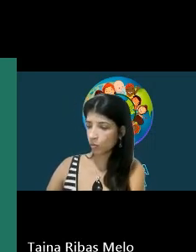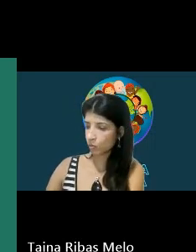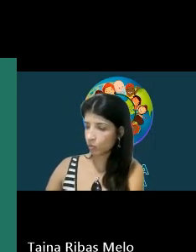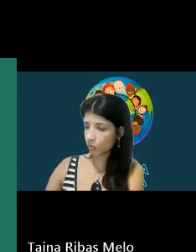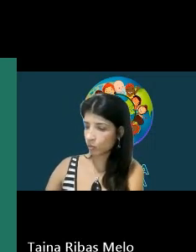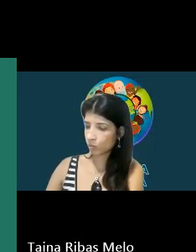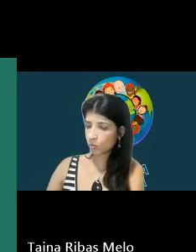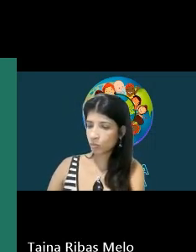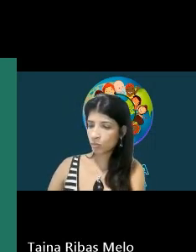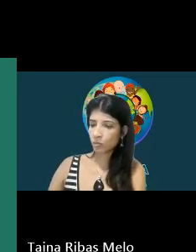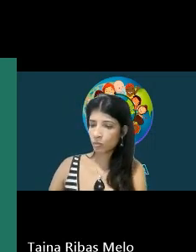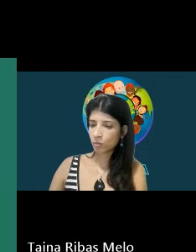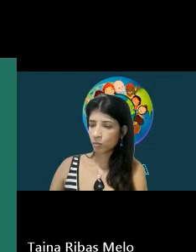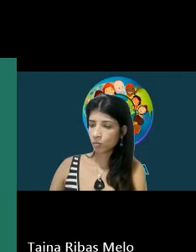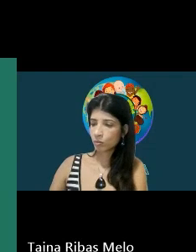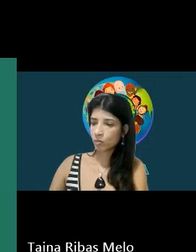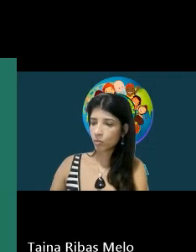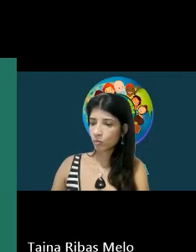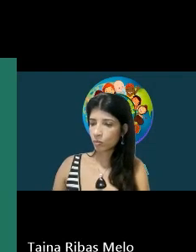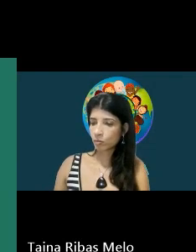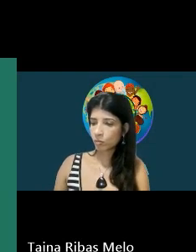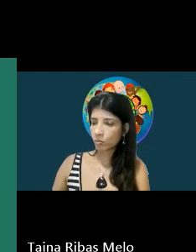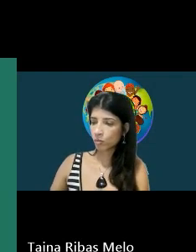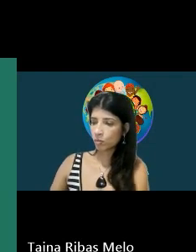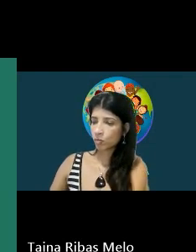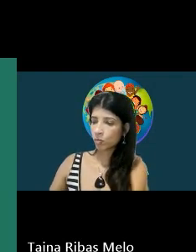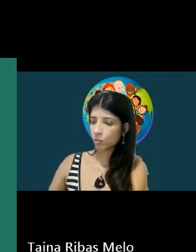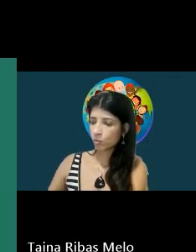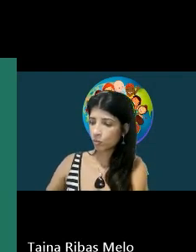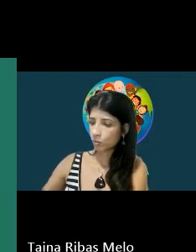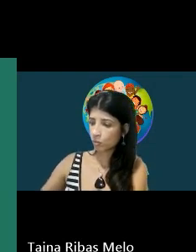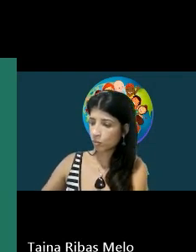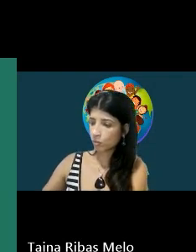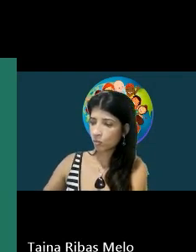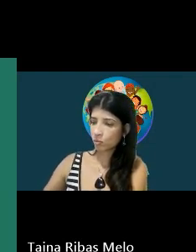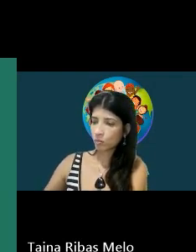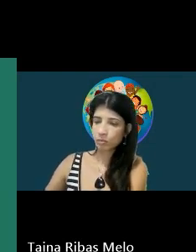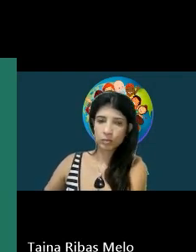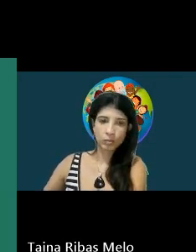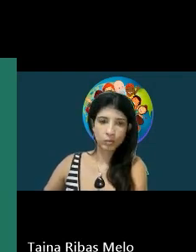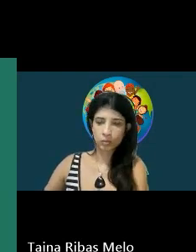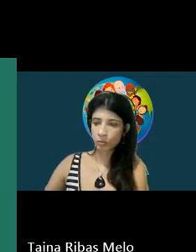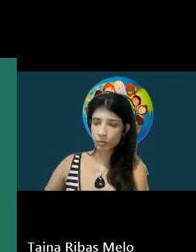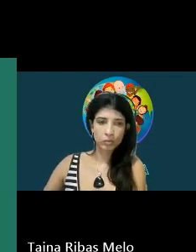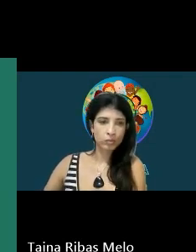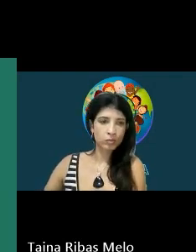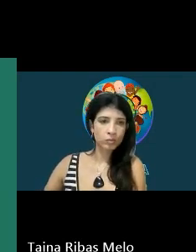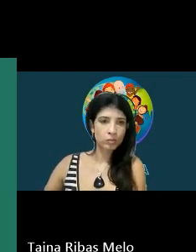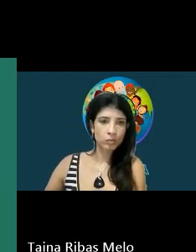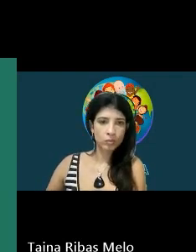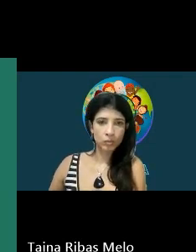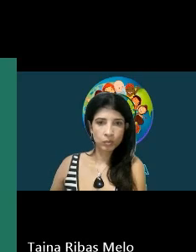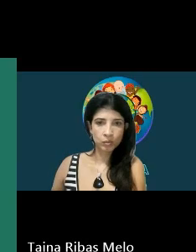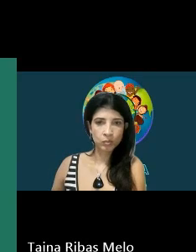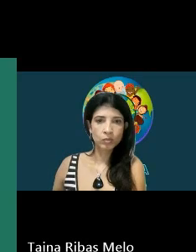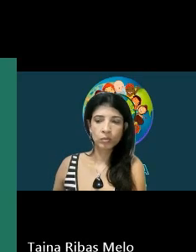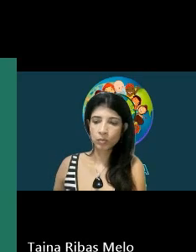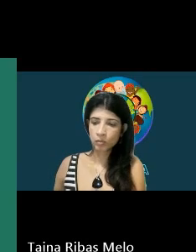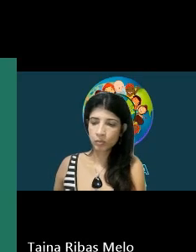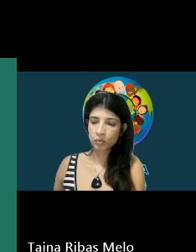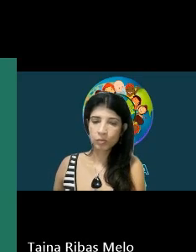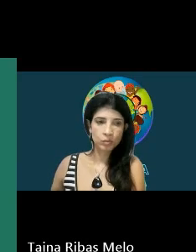introdução que no Brasil não existe um instrumento multidimensional adequado para a gente avaliar a qualidade do vínculo entre a mãe e o bebê no período pós-parto,